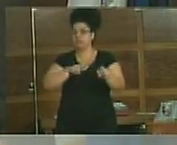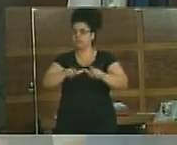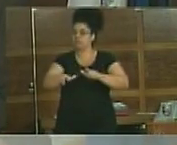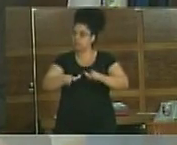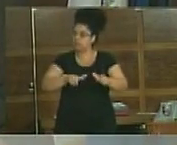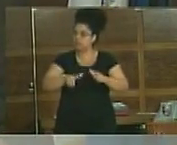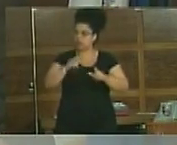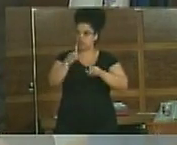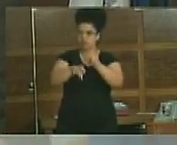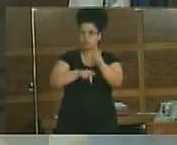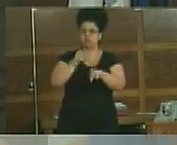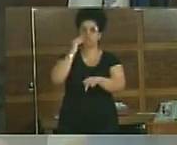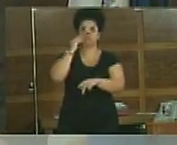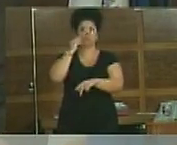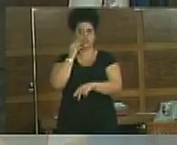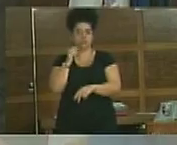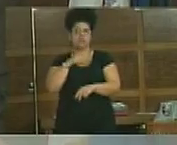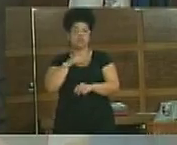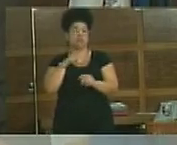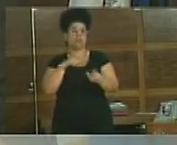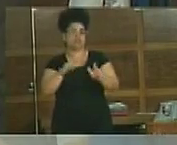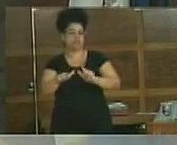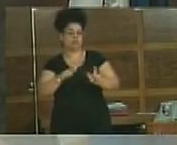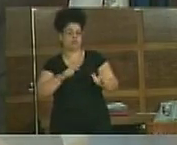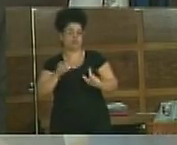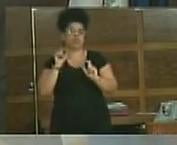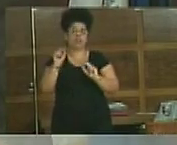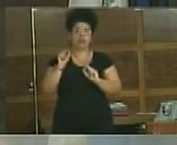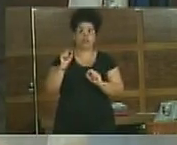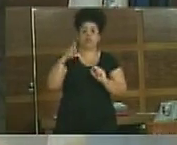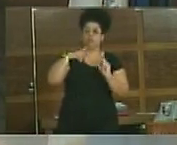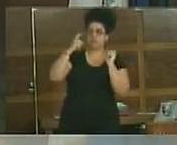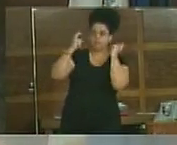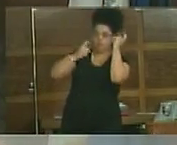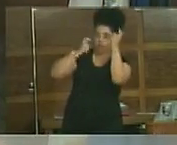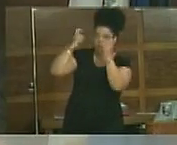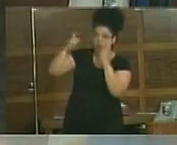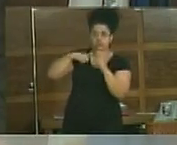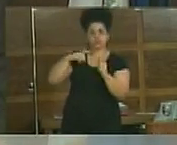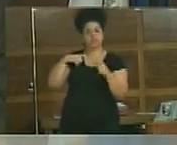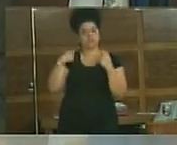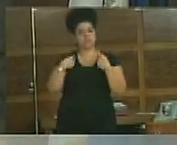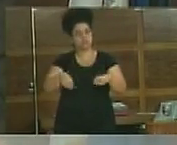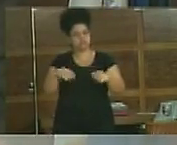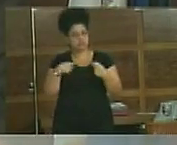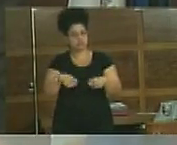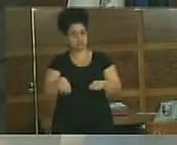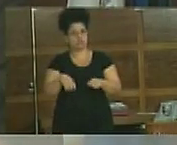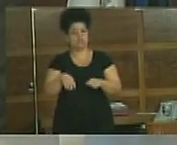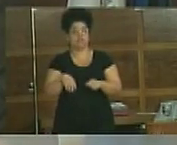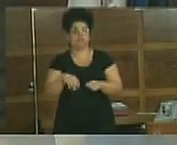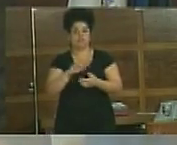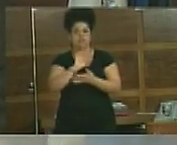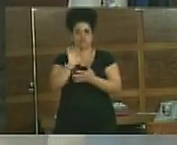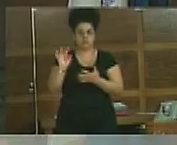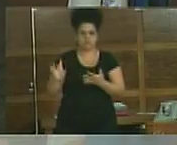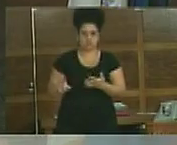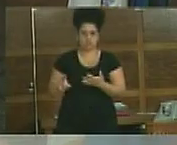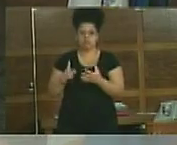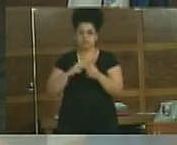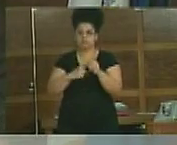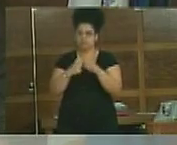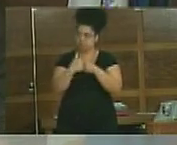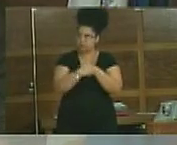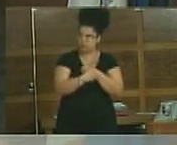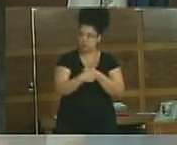povo sabe quem está trabalhando, quem está se preocupando aí com as necessidades de cada bairro, dentro das